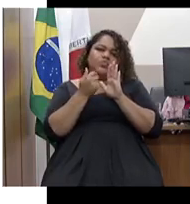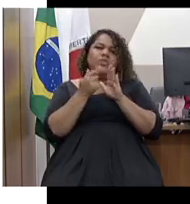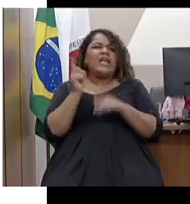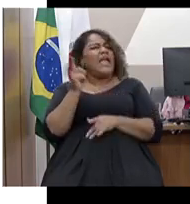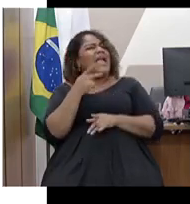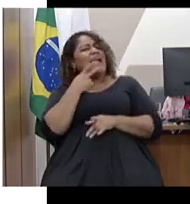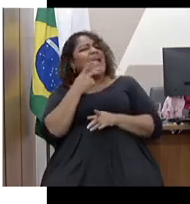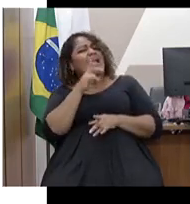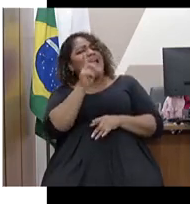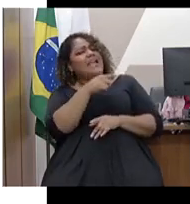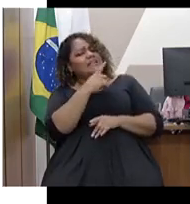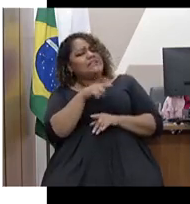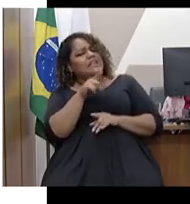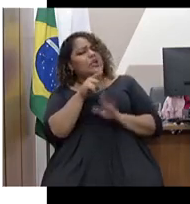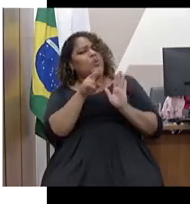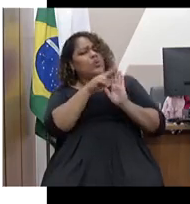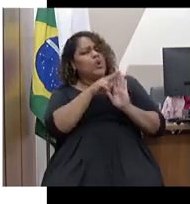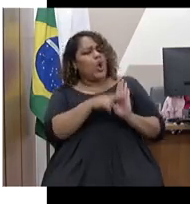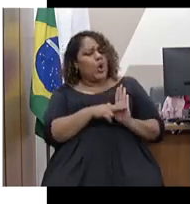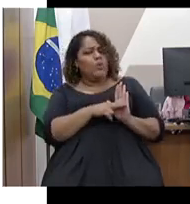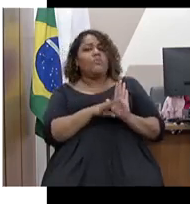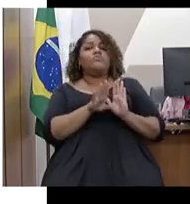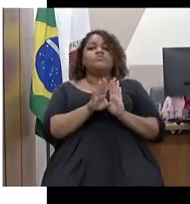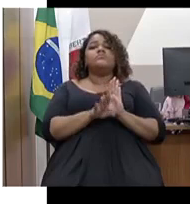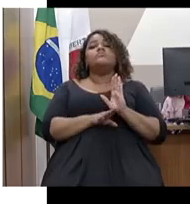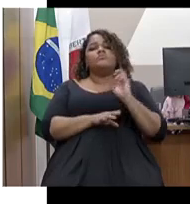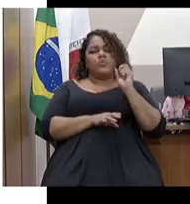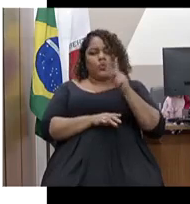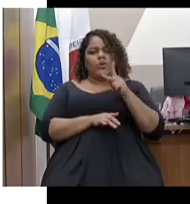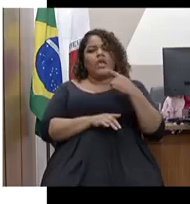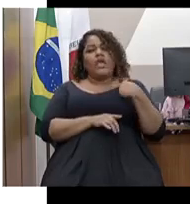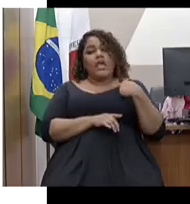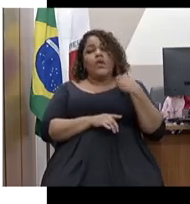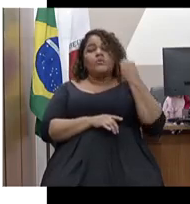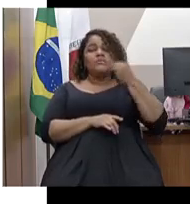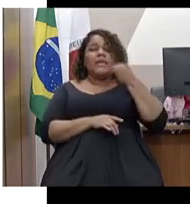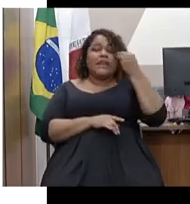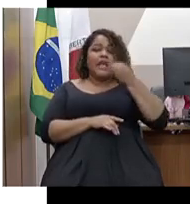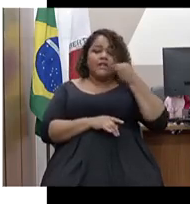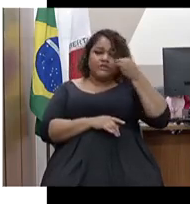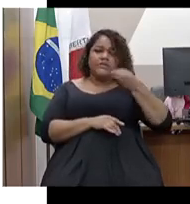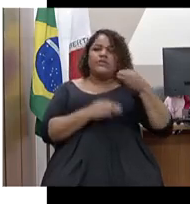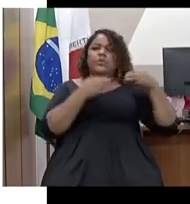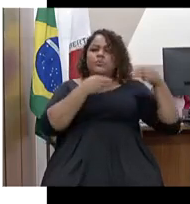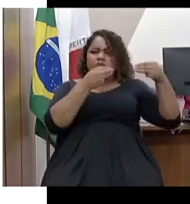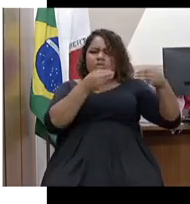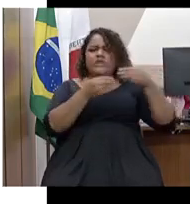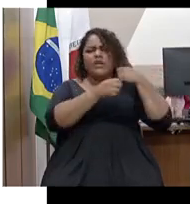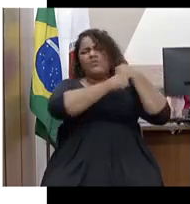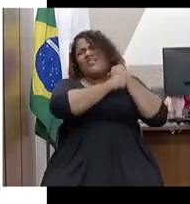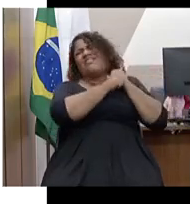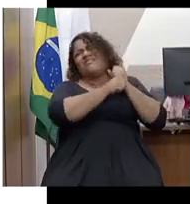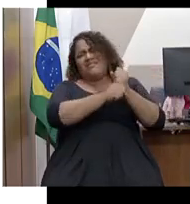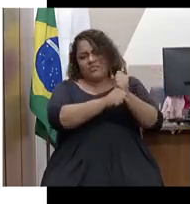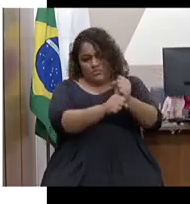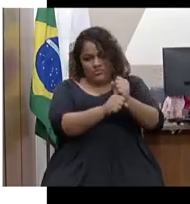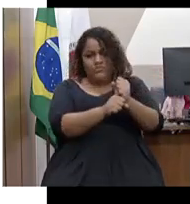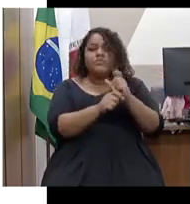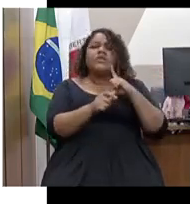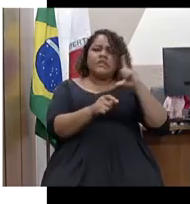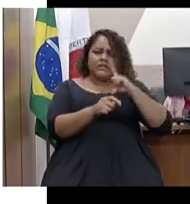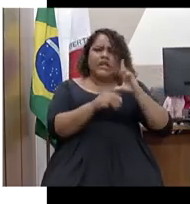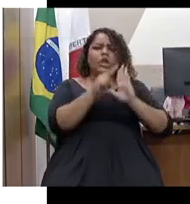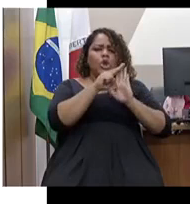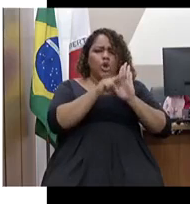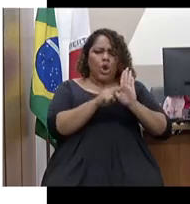normas que foram mexidas mas eu vivi eu tô no ministério há muito tempo nós temos normas que são plenamente suficientes